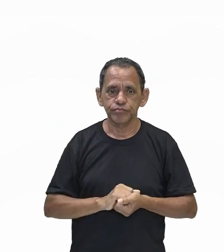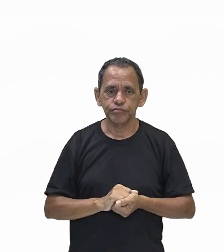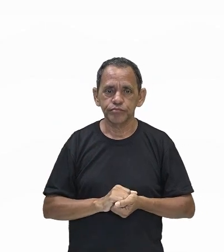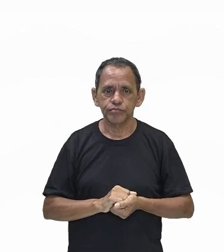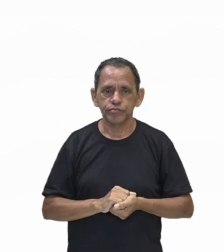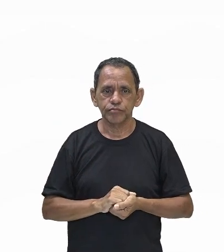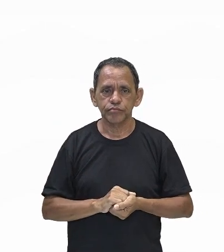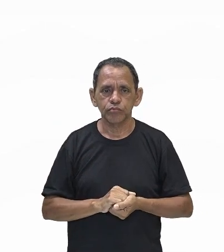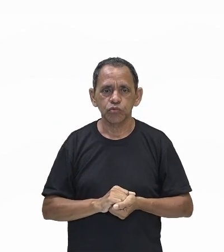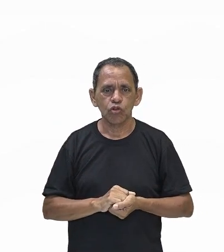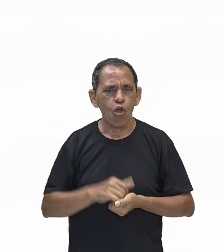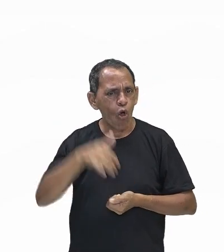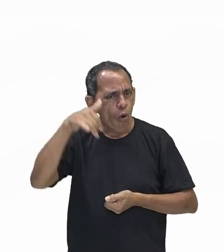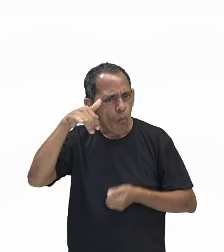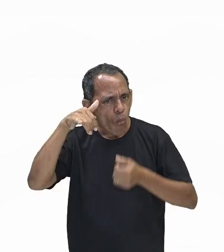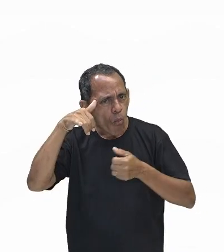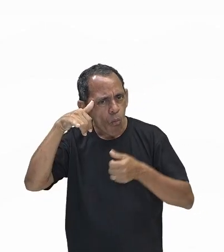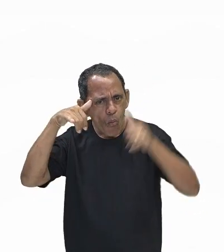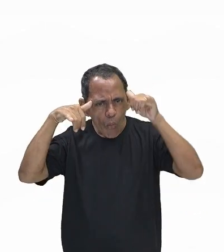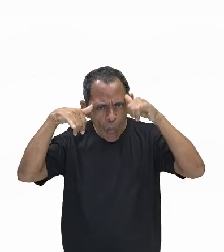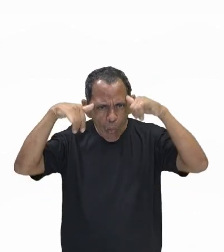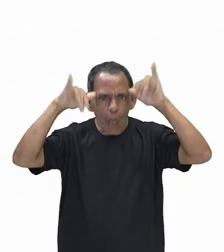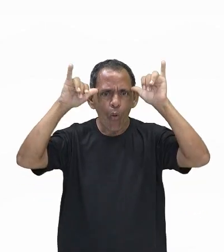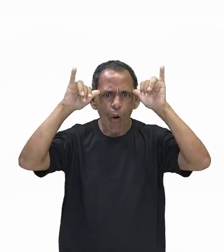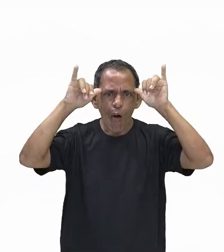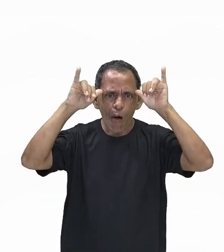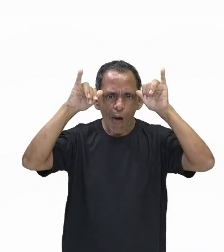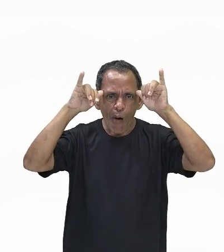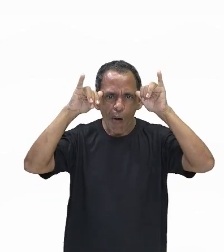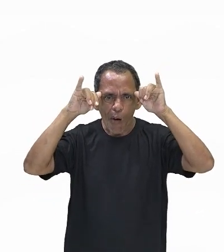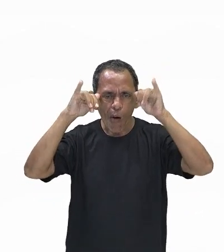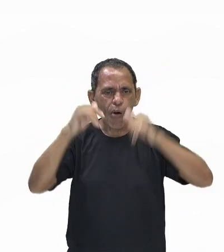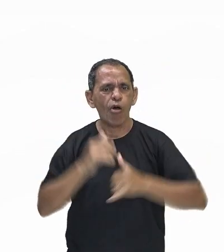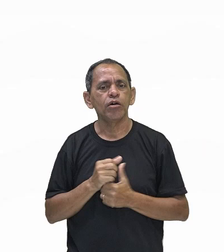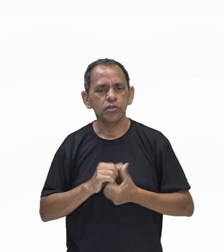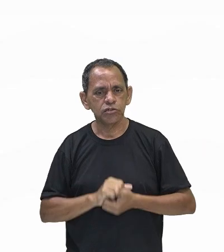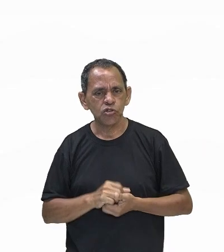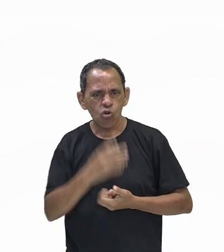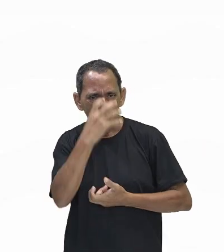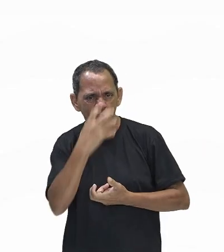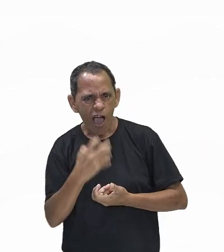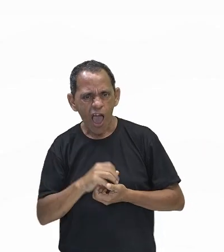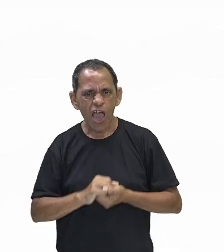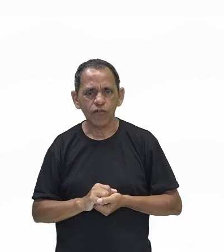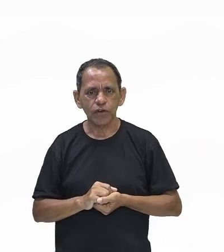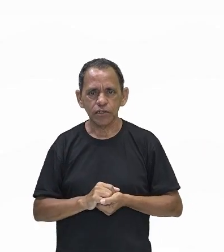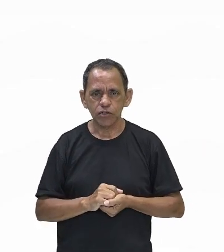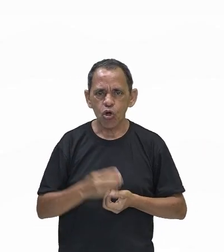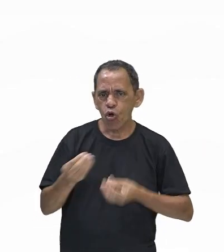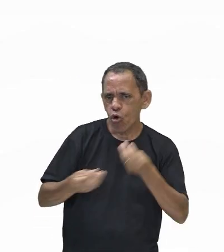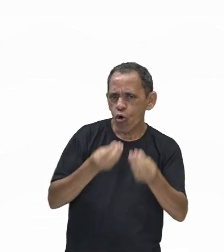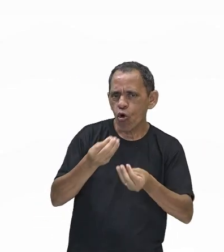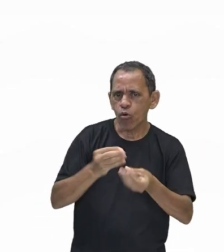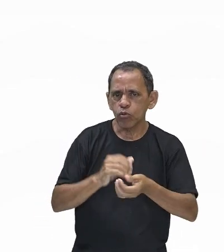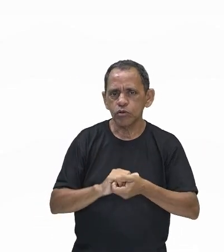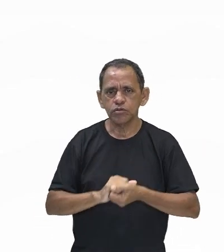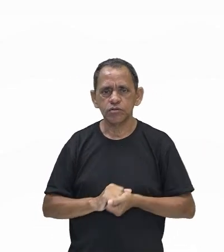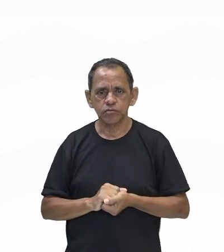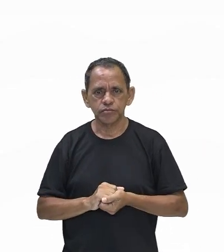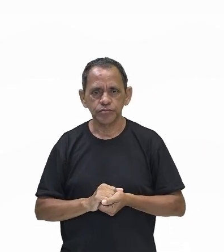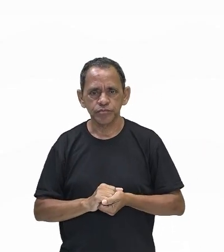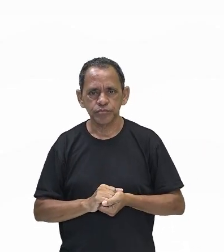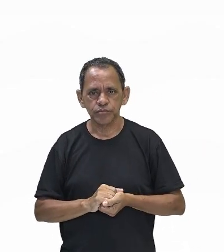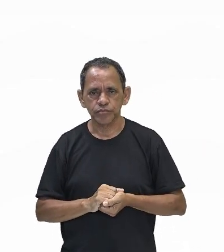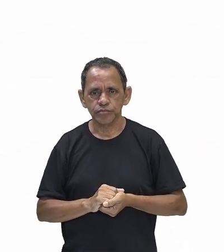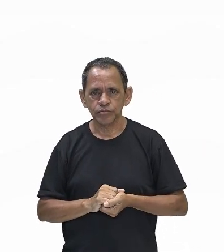bem bravo, bate baixo, bota baba, boi berrando. Dança doido, dá de duro, dá de dentro,